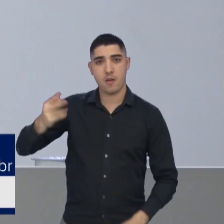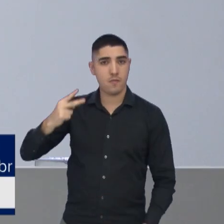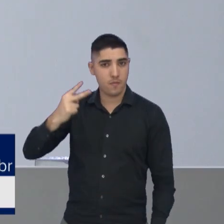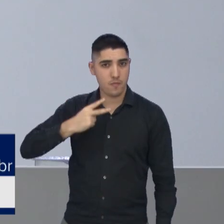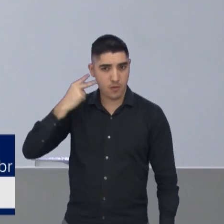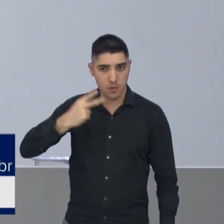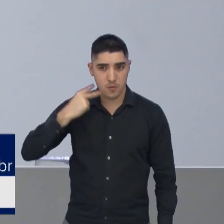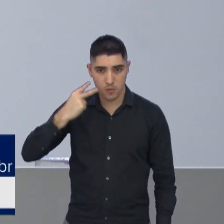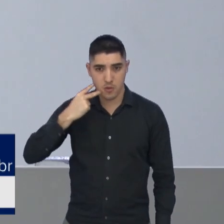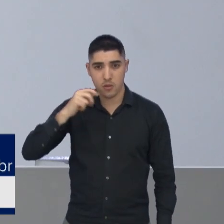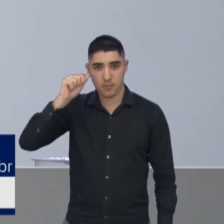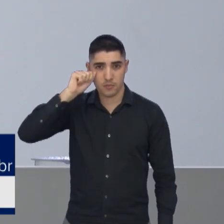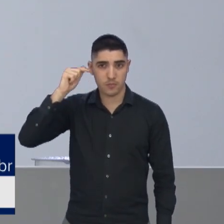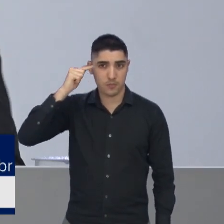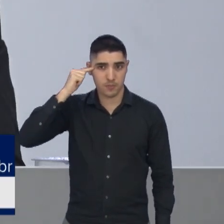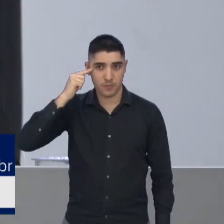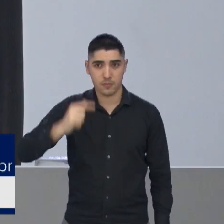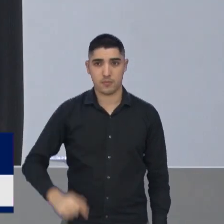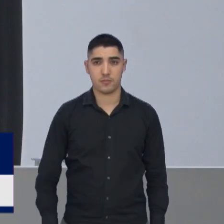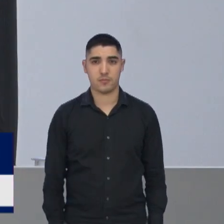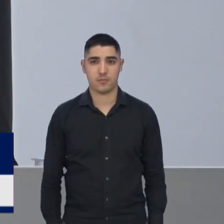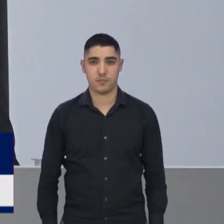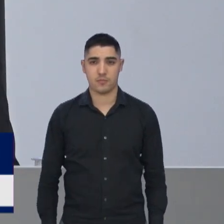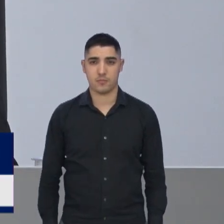vereadora Amélia Naomi.